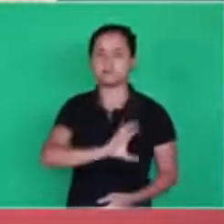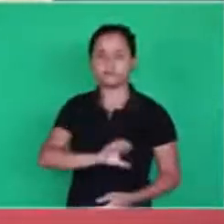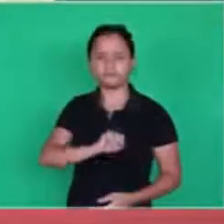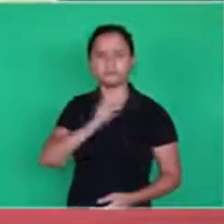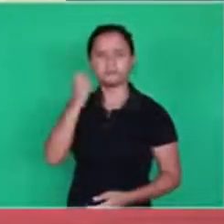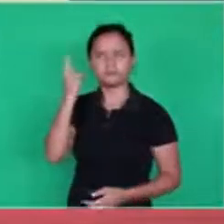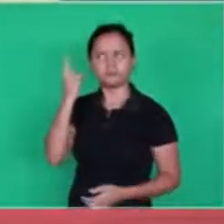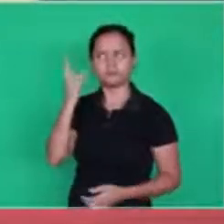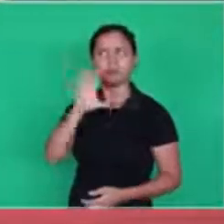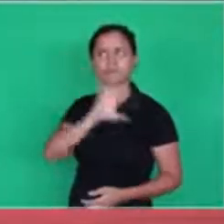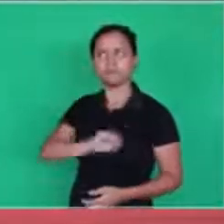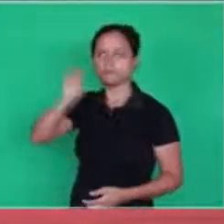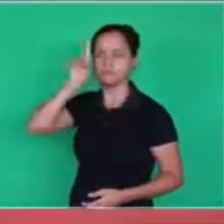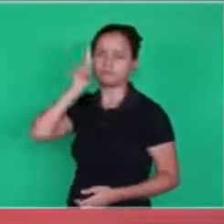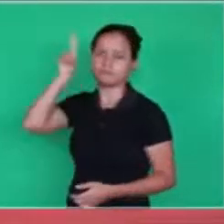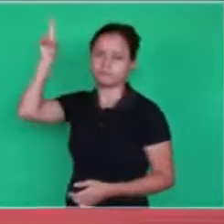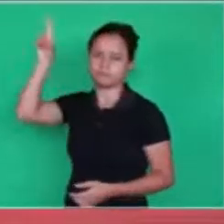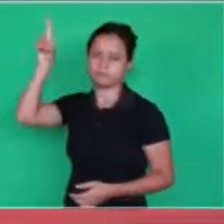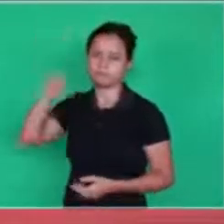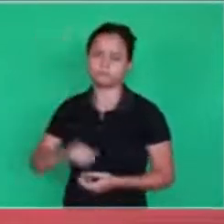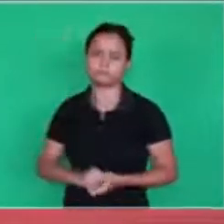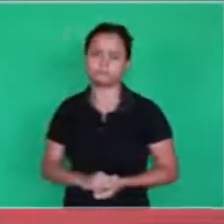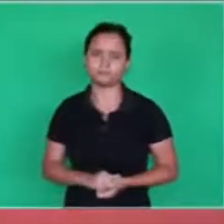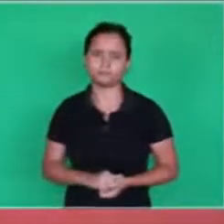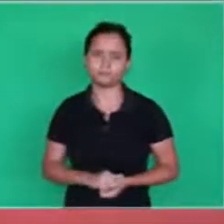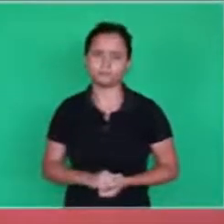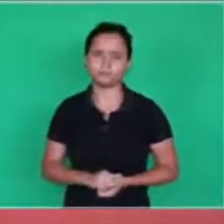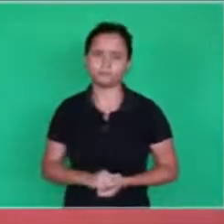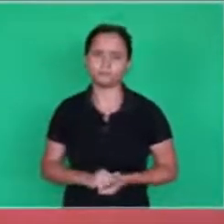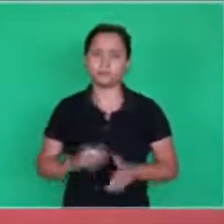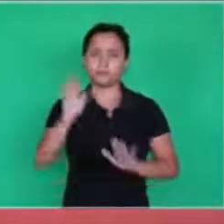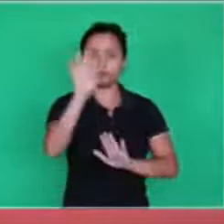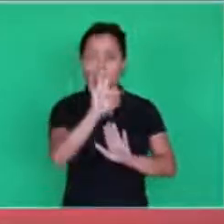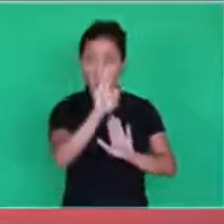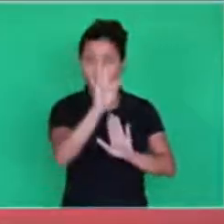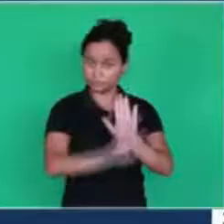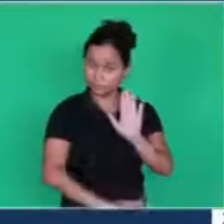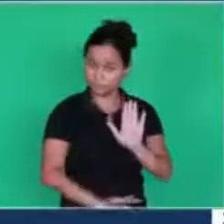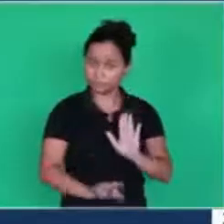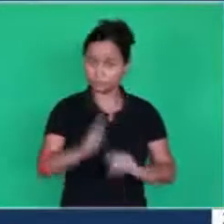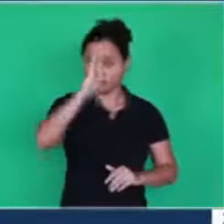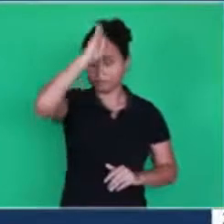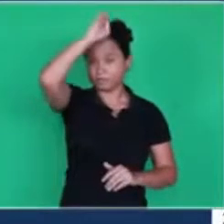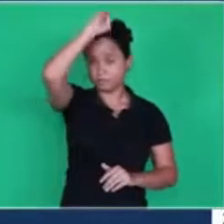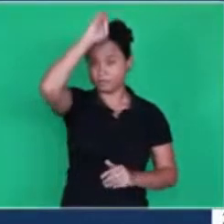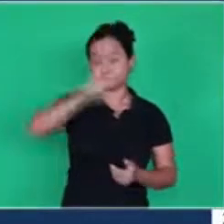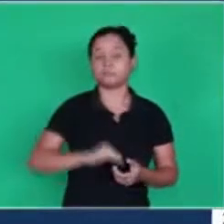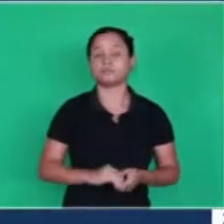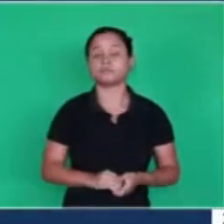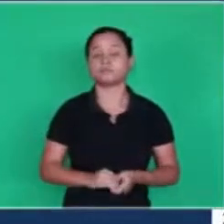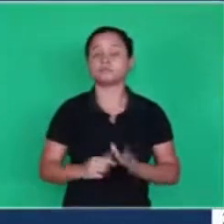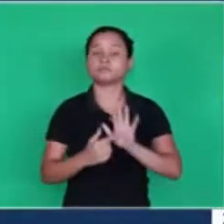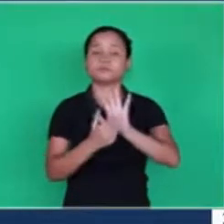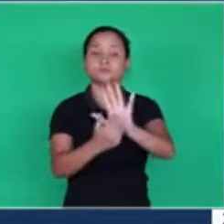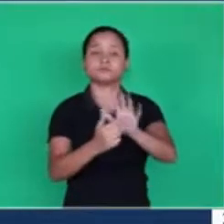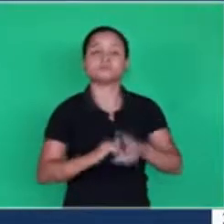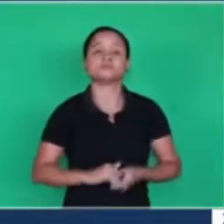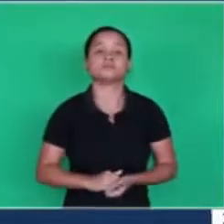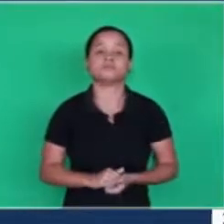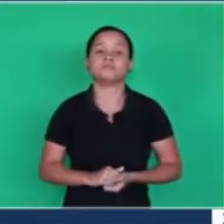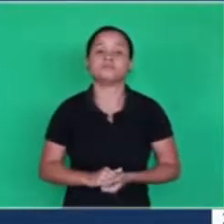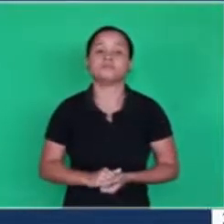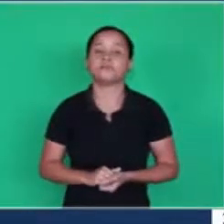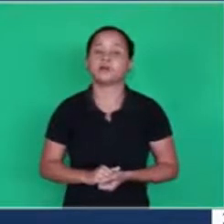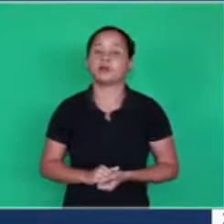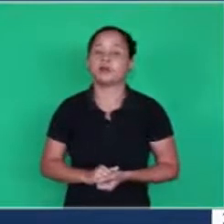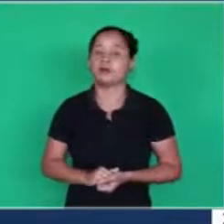amor de Deus. Assim, e diz o texto em Romanos, aquilo que já falamos. Comigo. Por ele e